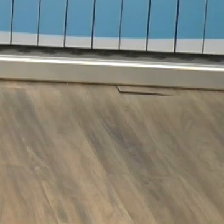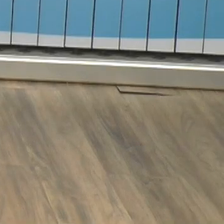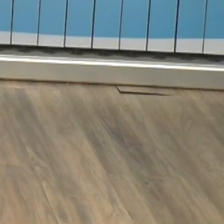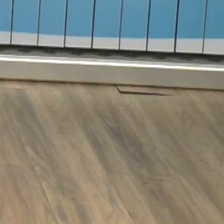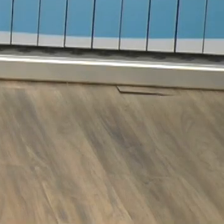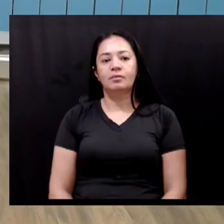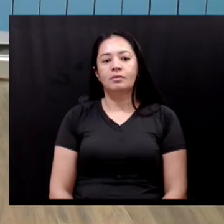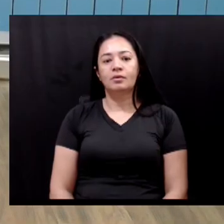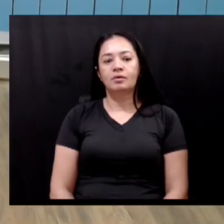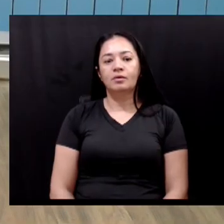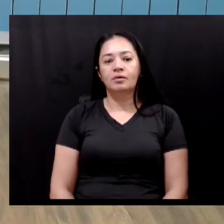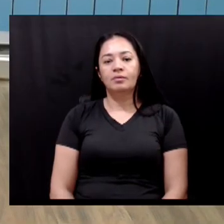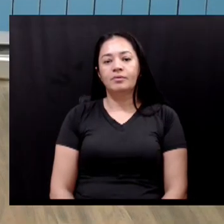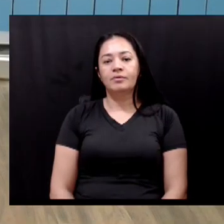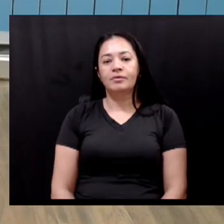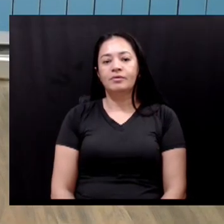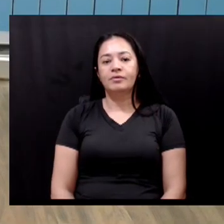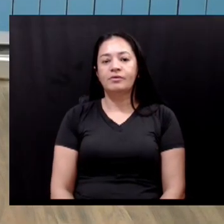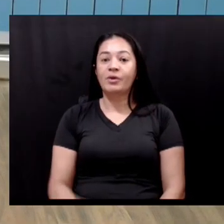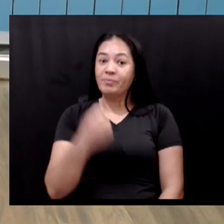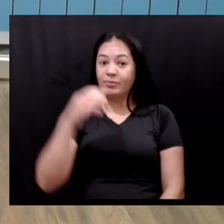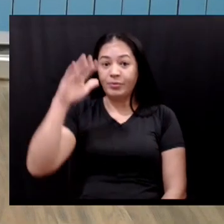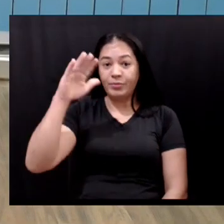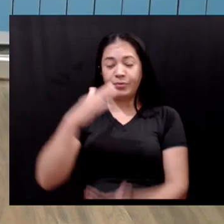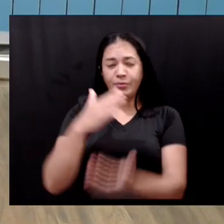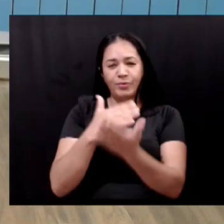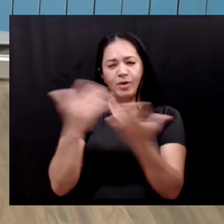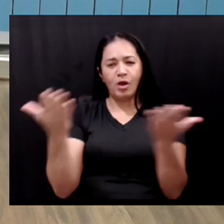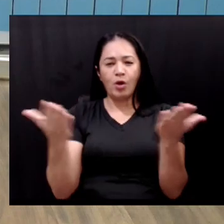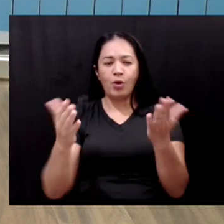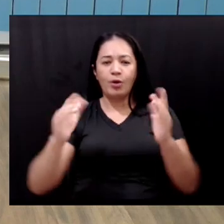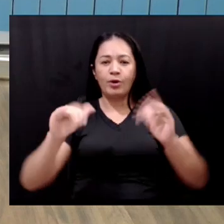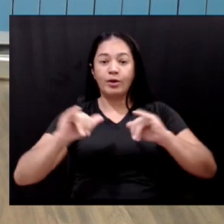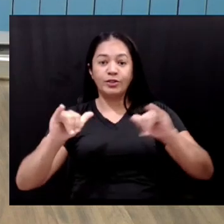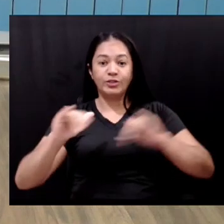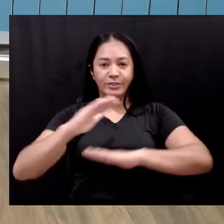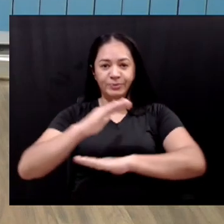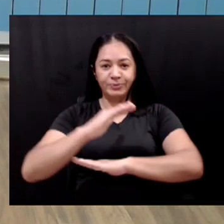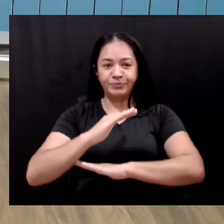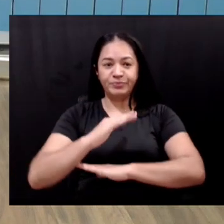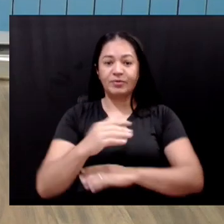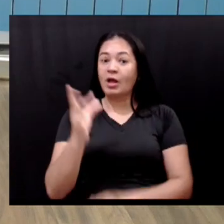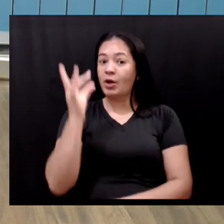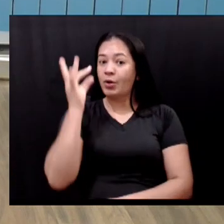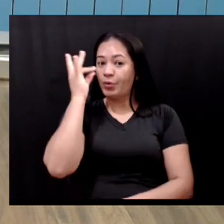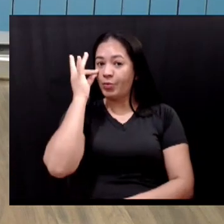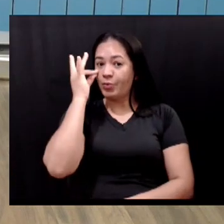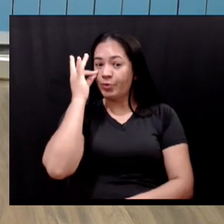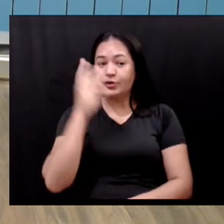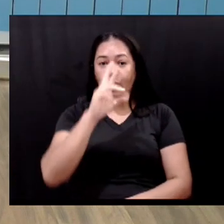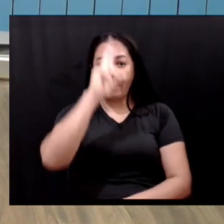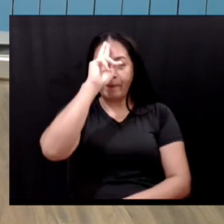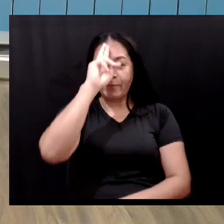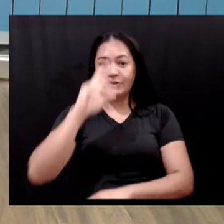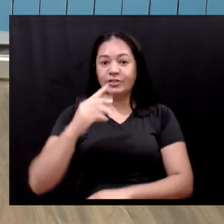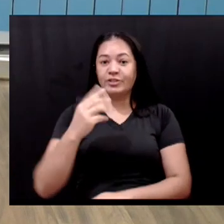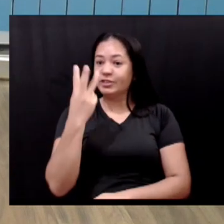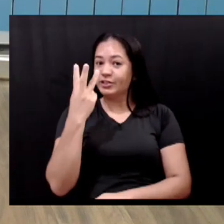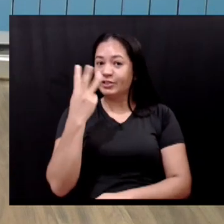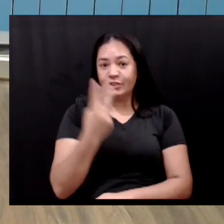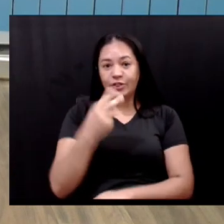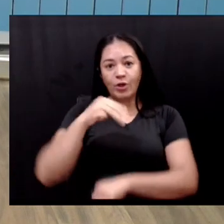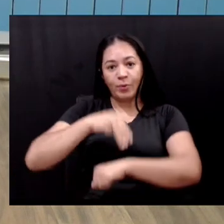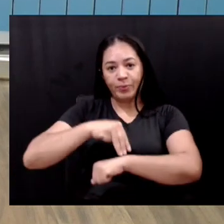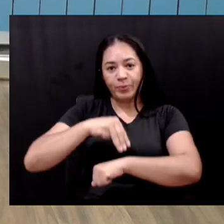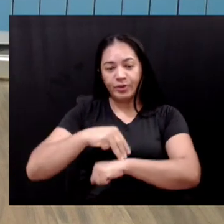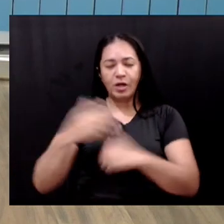Olá, boa tarde. Começa agora o Jornal Câmara Notícia, ao vivo, meio-dia mais 32 minutos, nesta